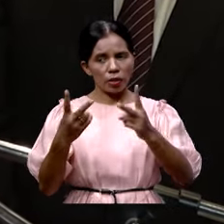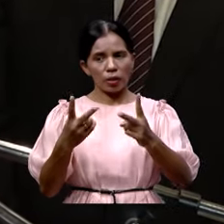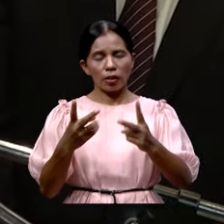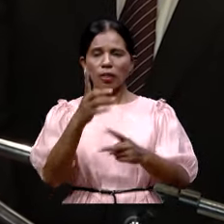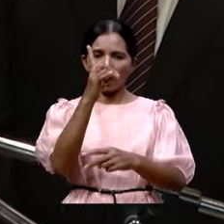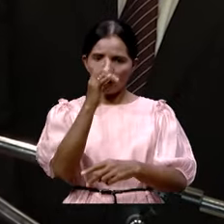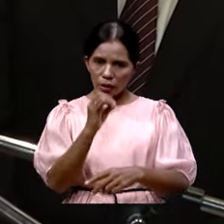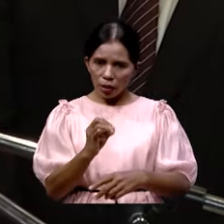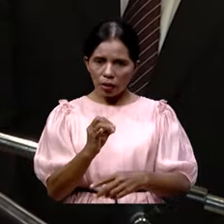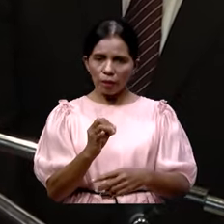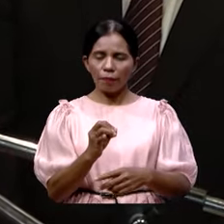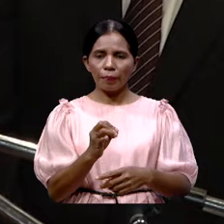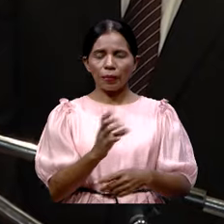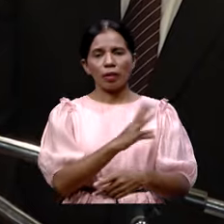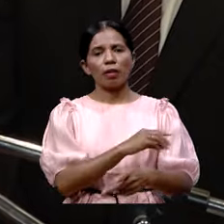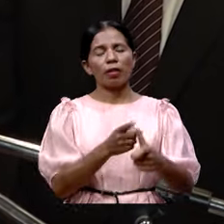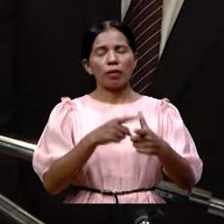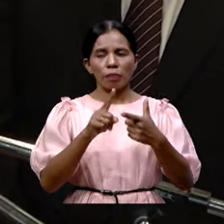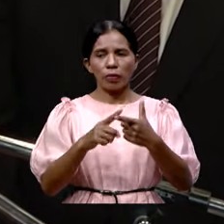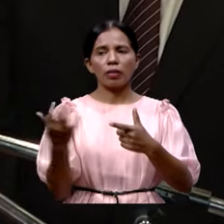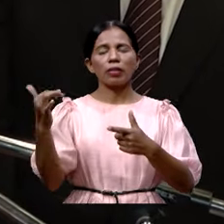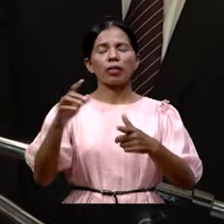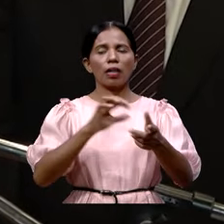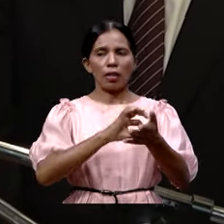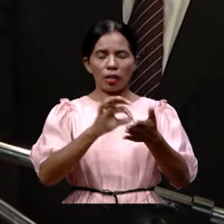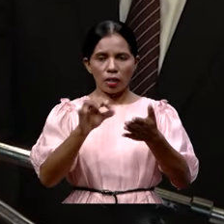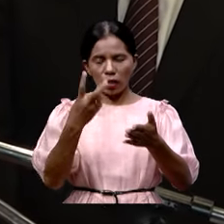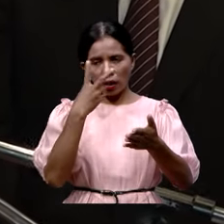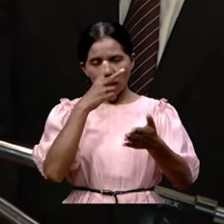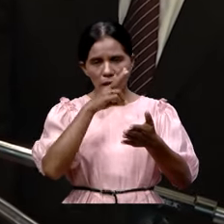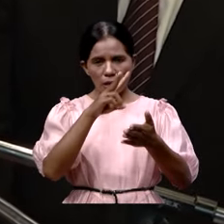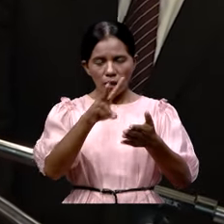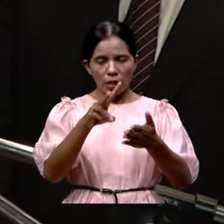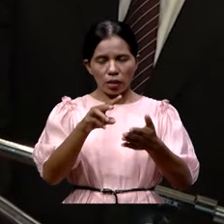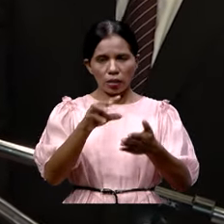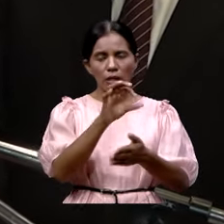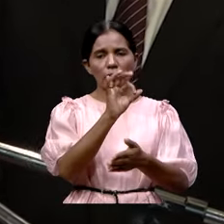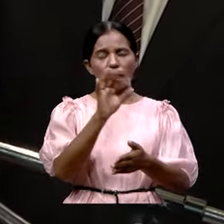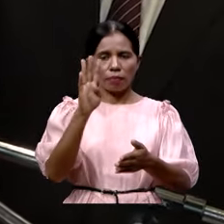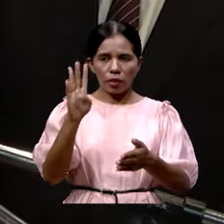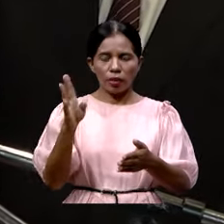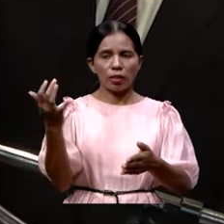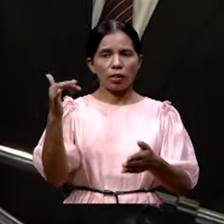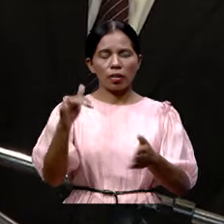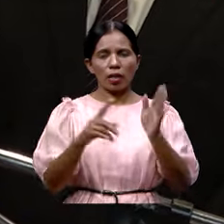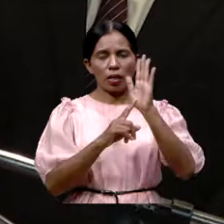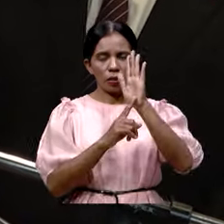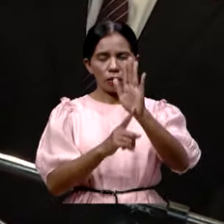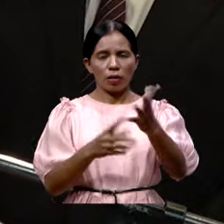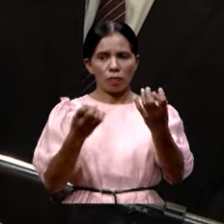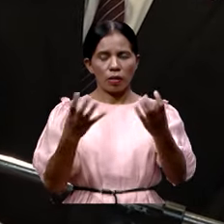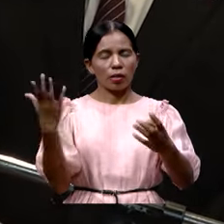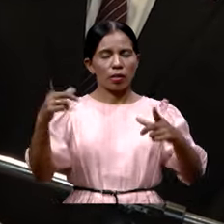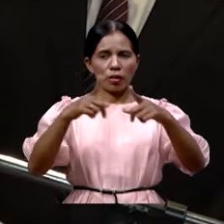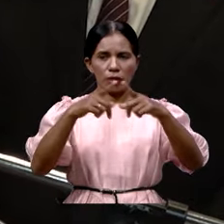dele. E depois será querer, depois será minha social media, né? Então, publicidade em Macas e a